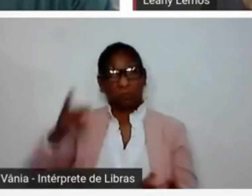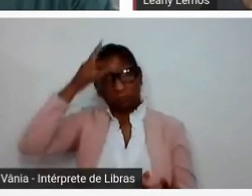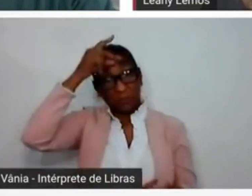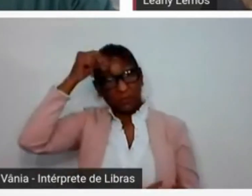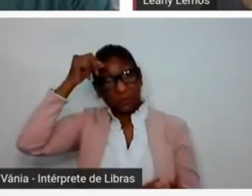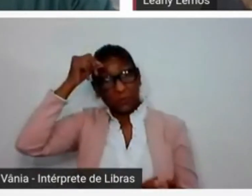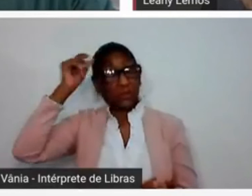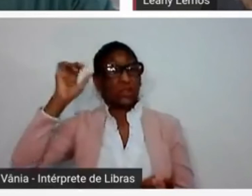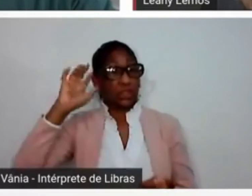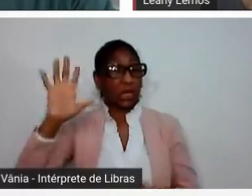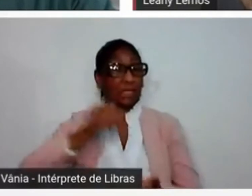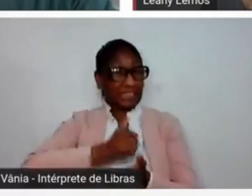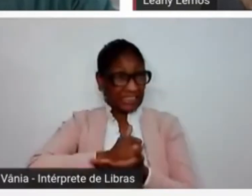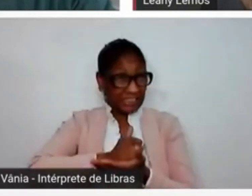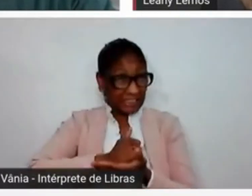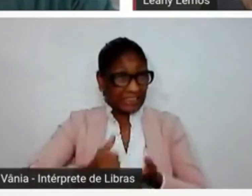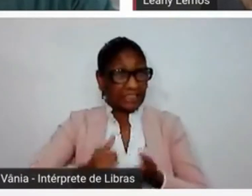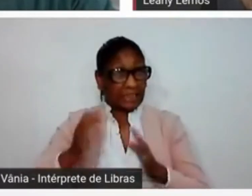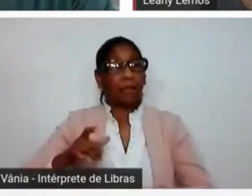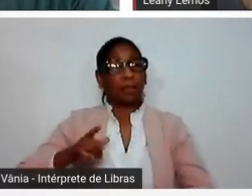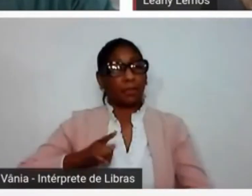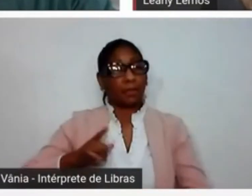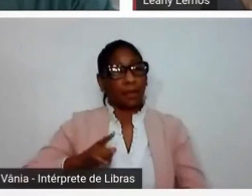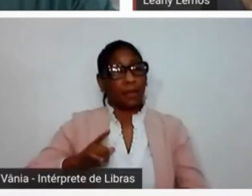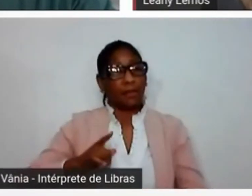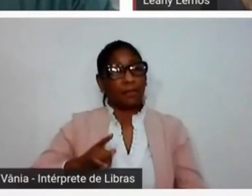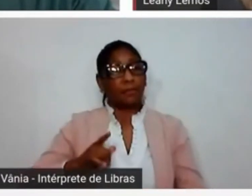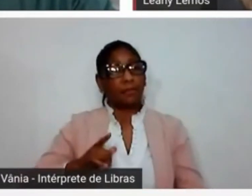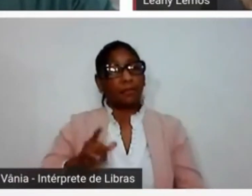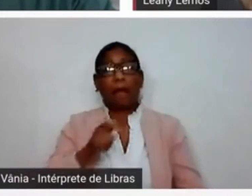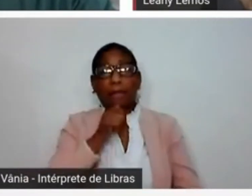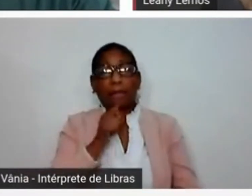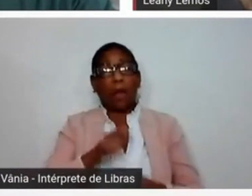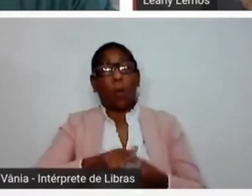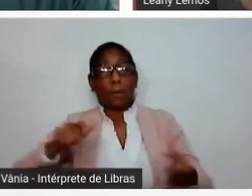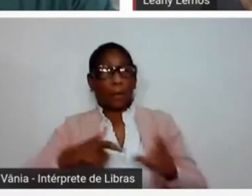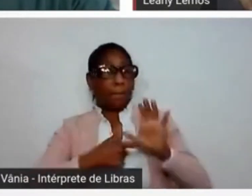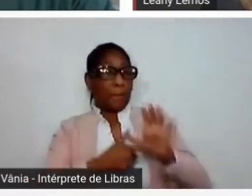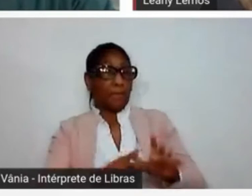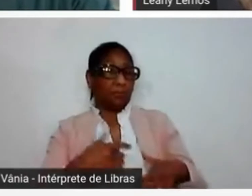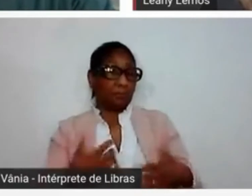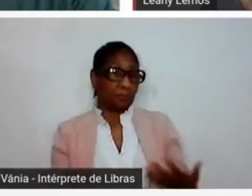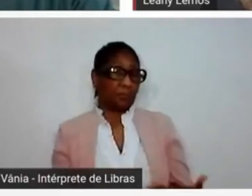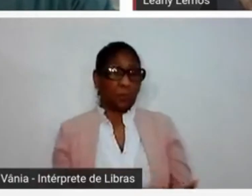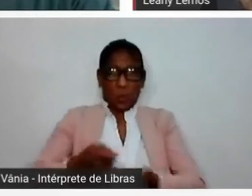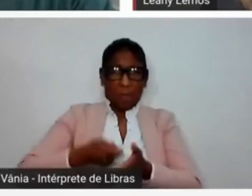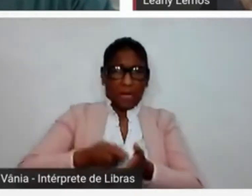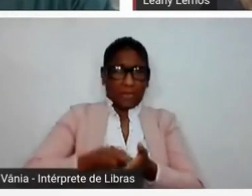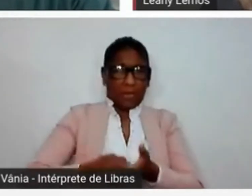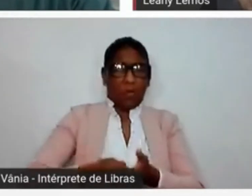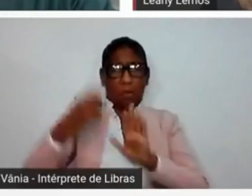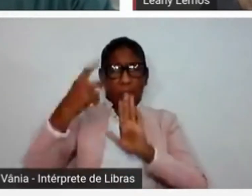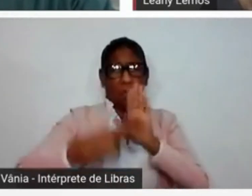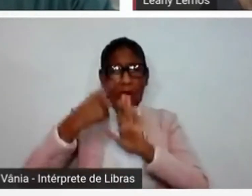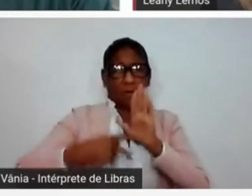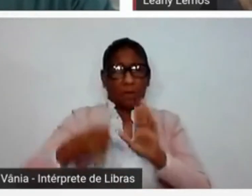que já tiveram, e muitos deles ainda têm dificuldade para expandir a rede pública, mesmo diante da obrigação do Plano Nacional de